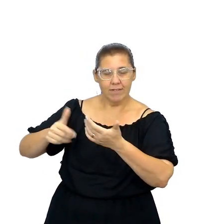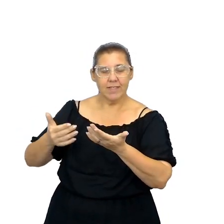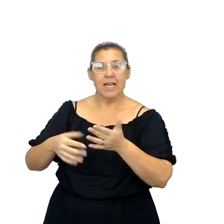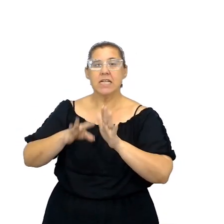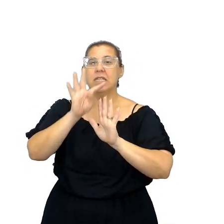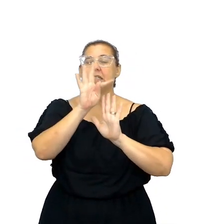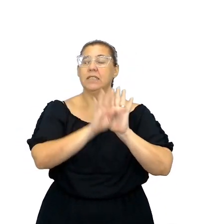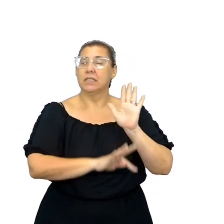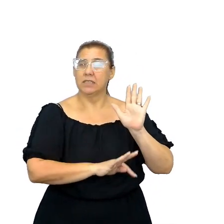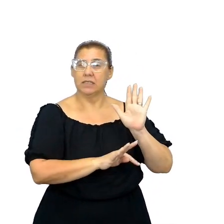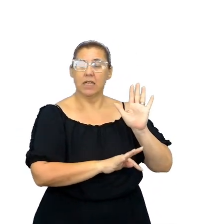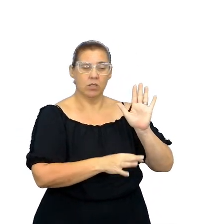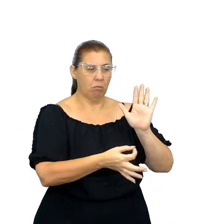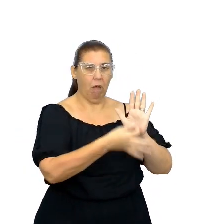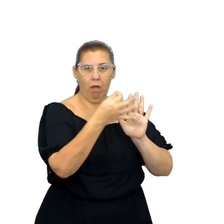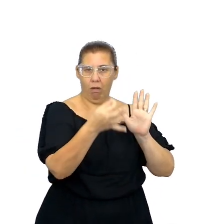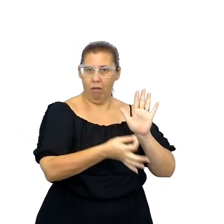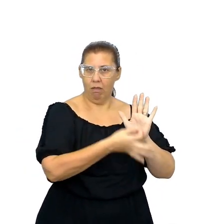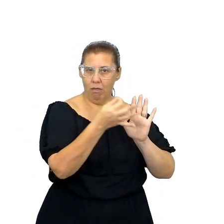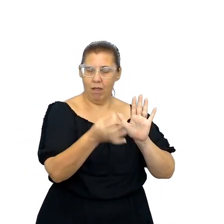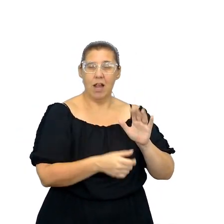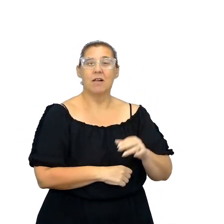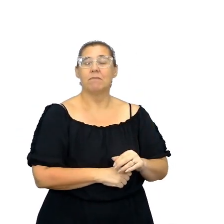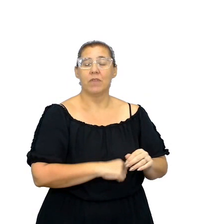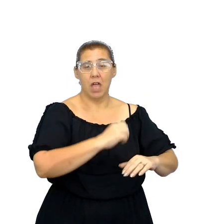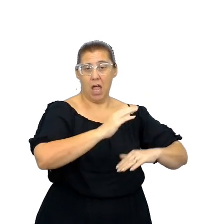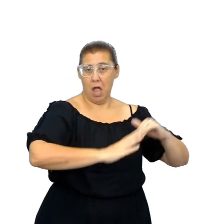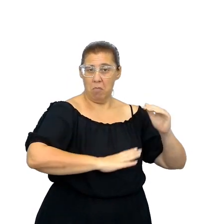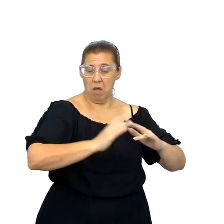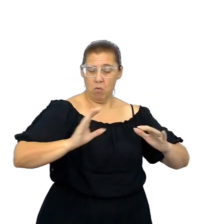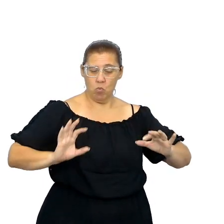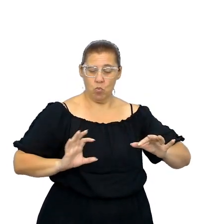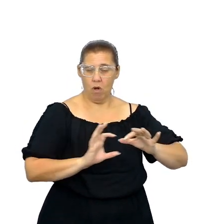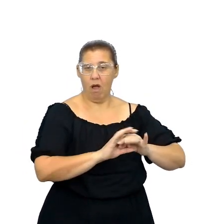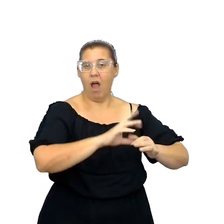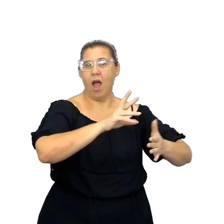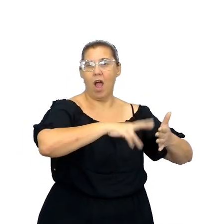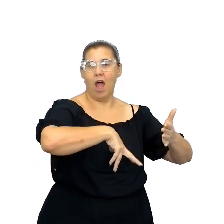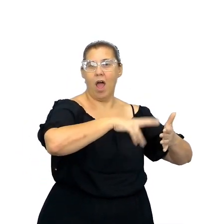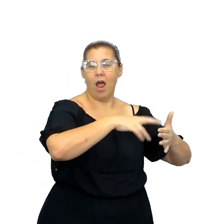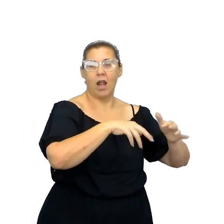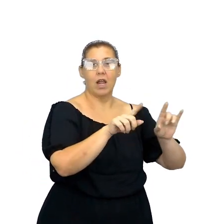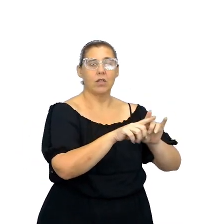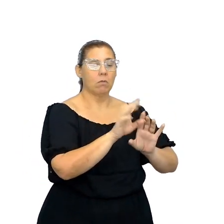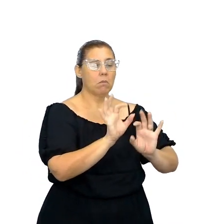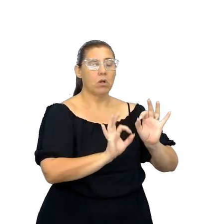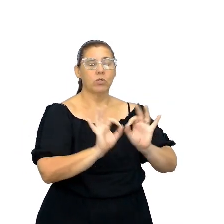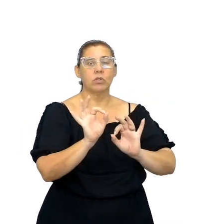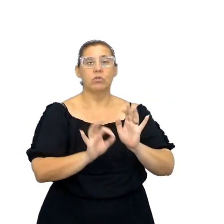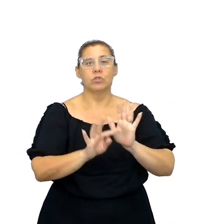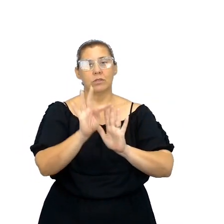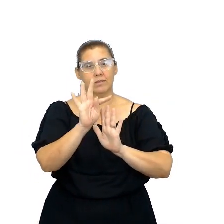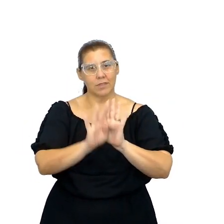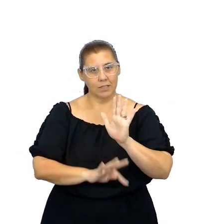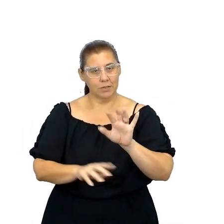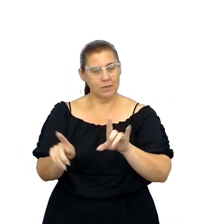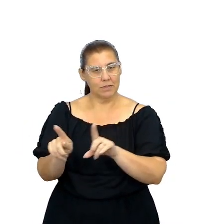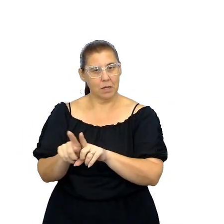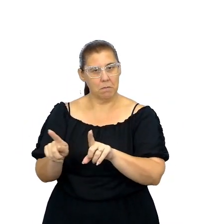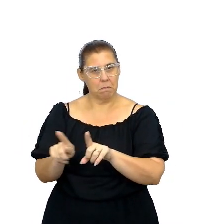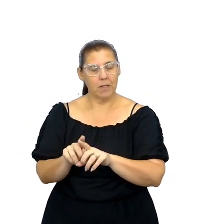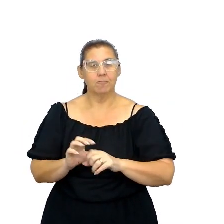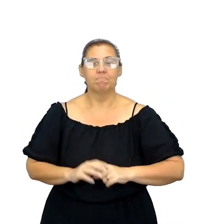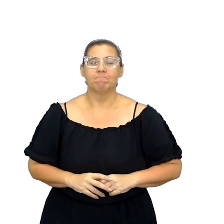textos argumentativos, a habilidade está vinculada à leitura e à produção de textos argumentativos também.